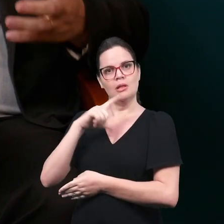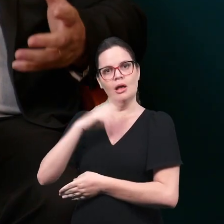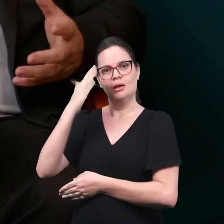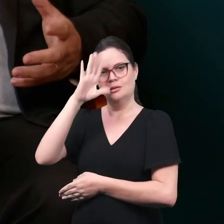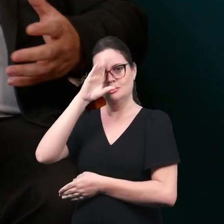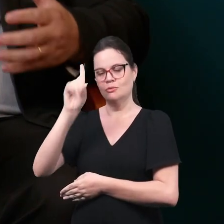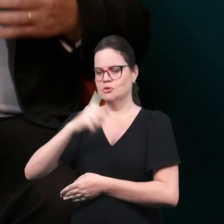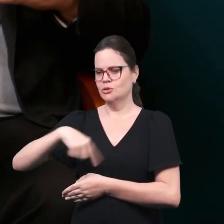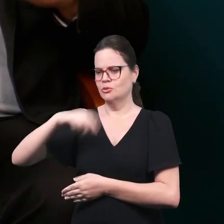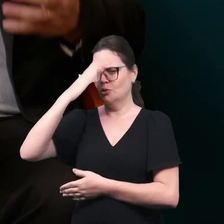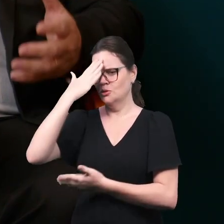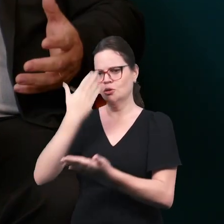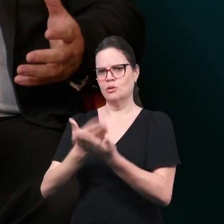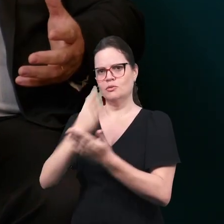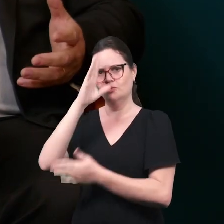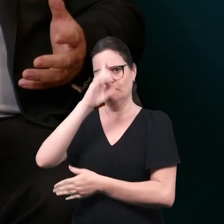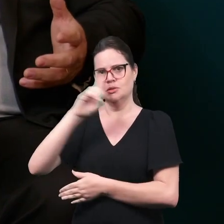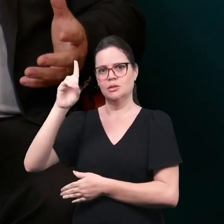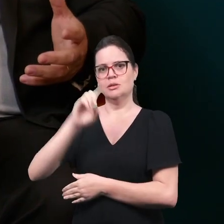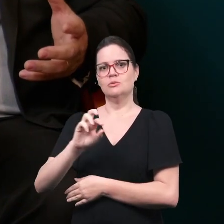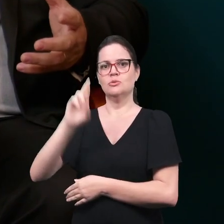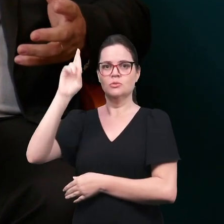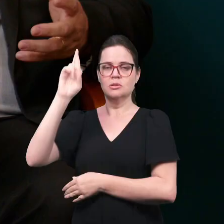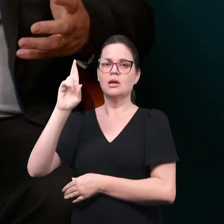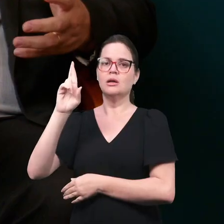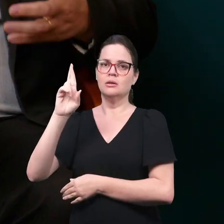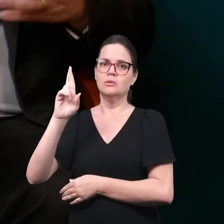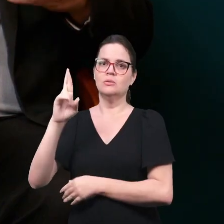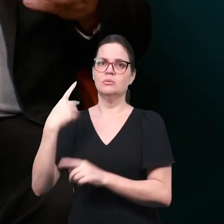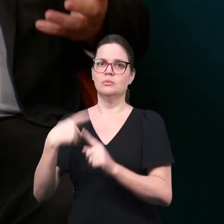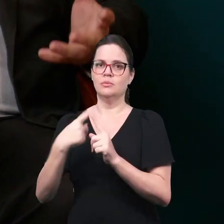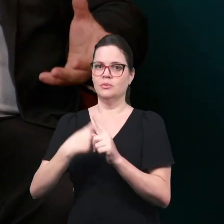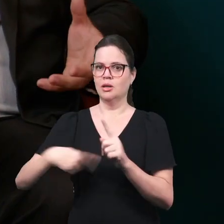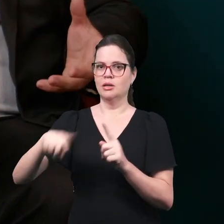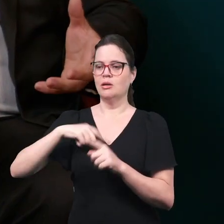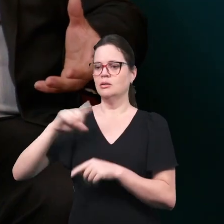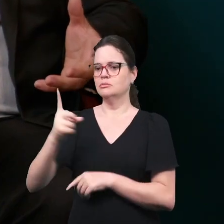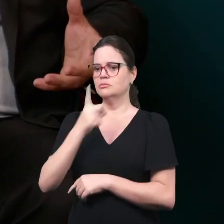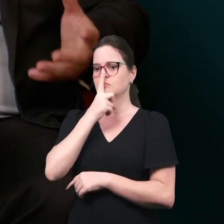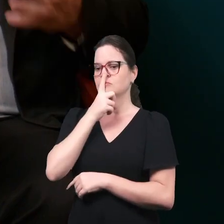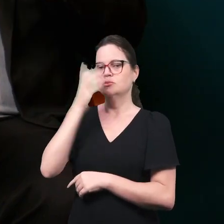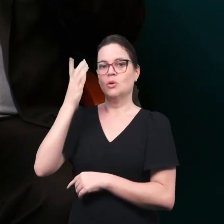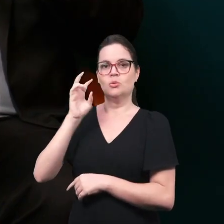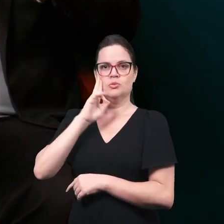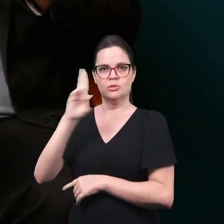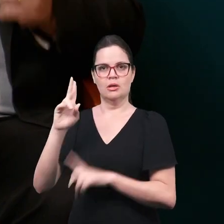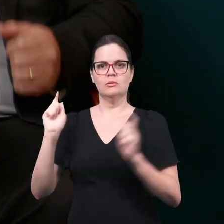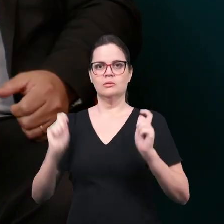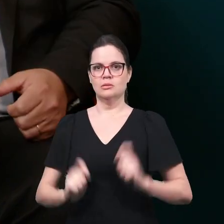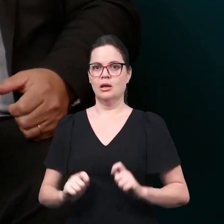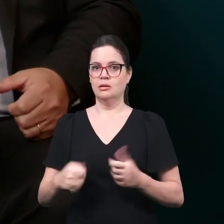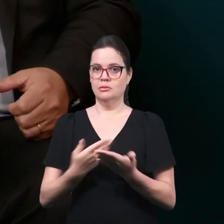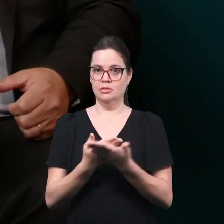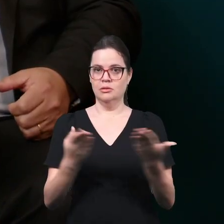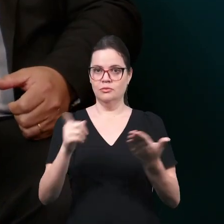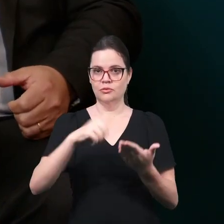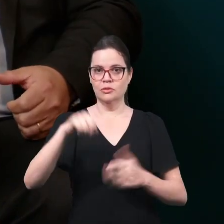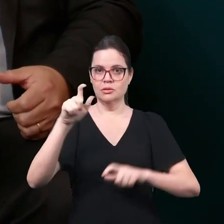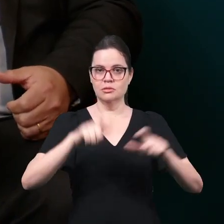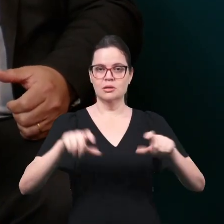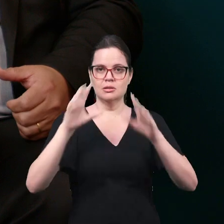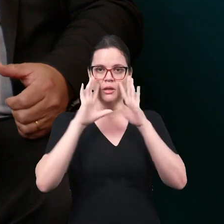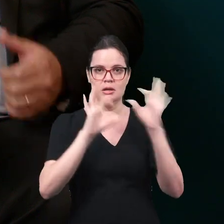confiamos no Senhor, nós confiamos em Deus, porque nós somos íntimos dele. Perfeito. E você que nos assiste nesta